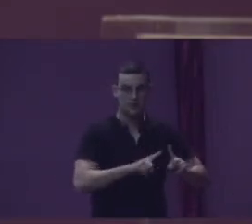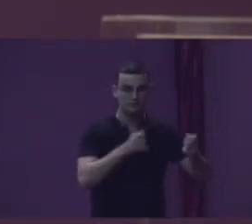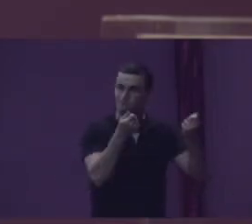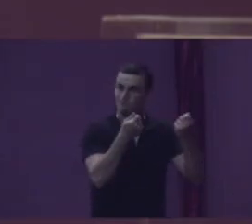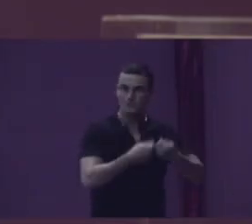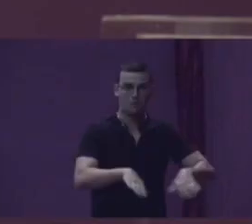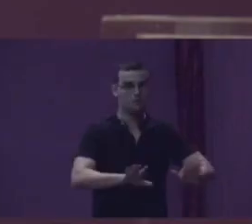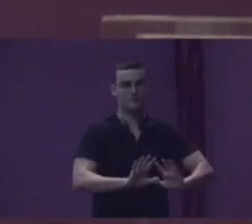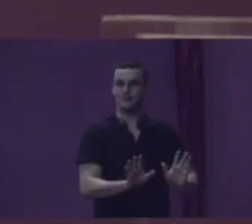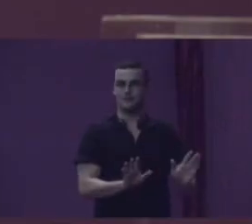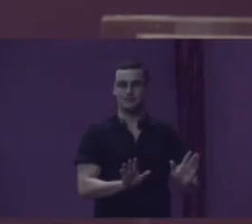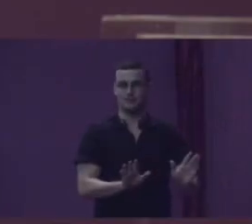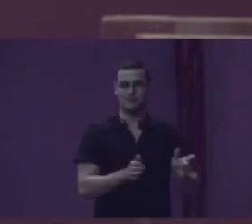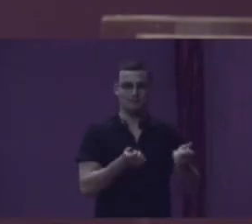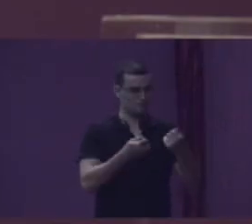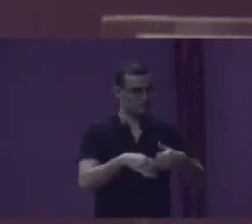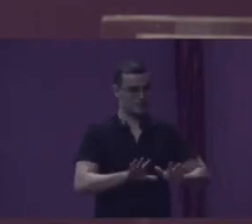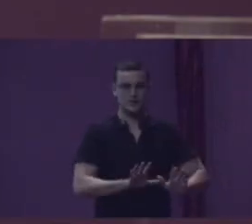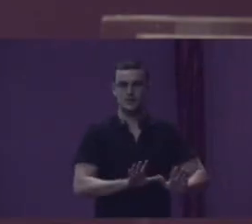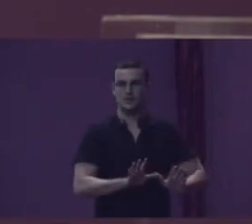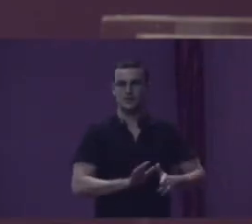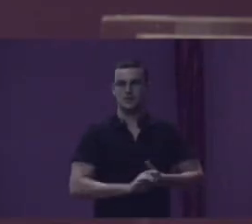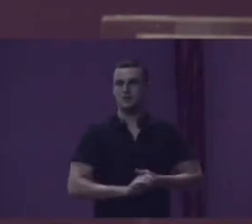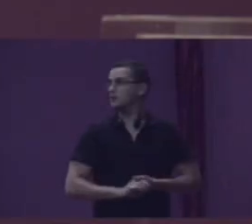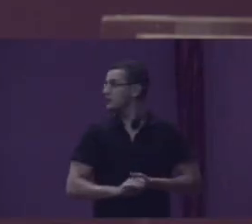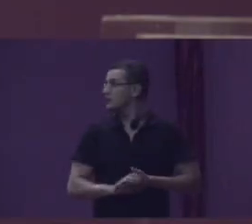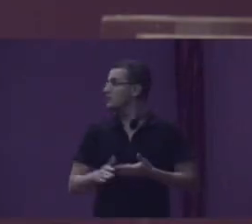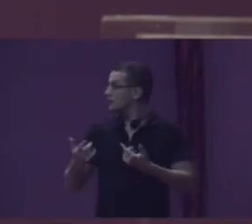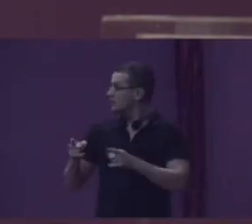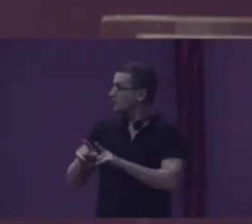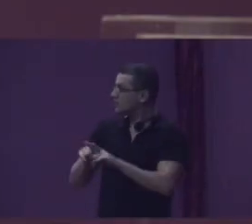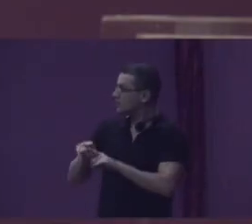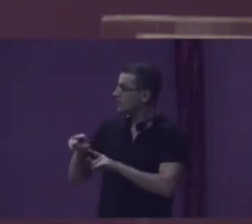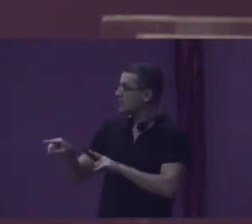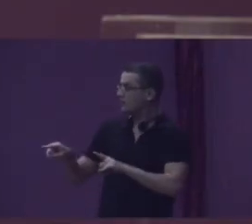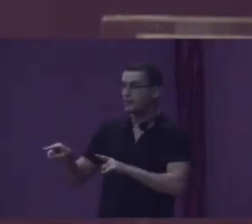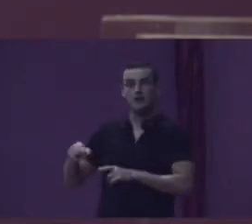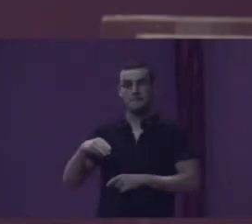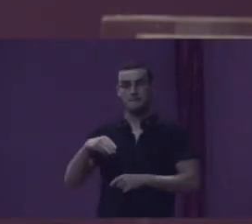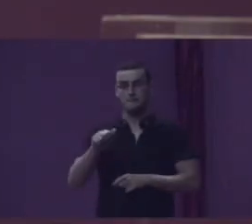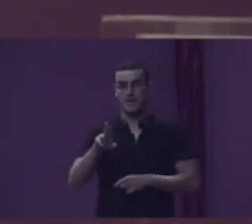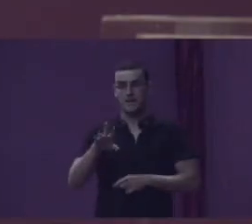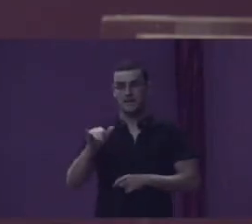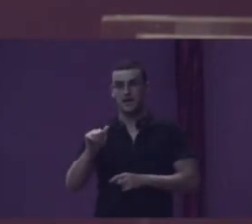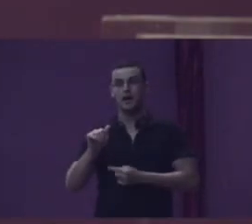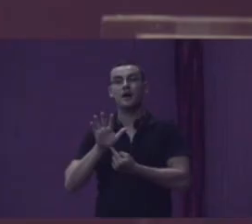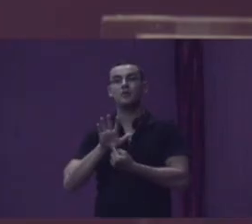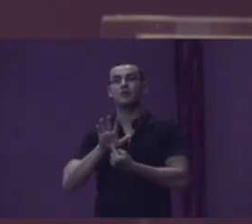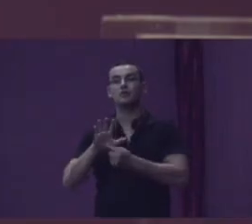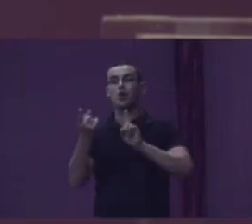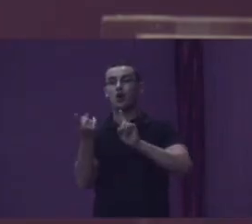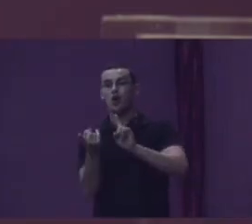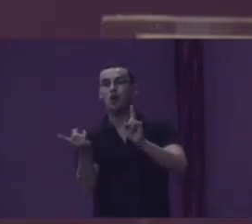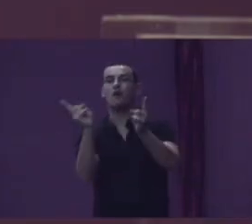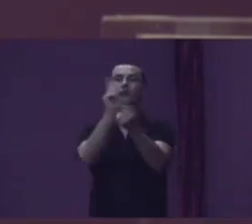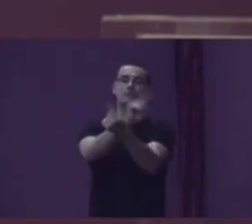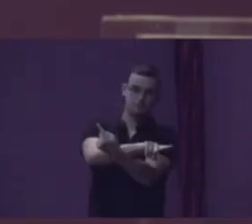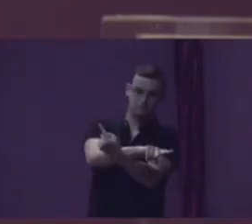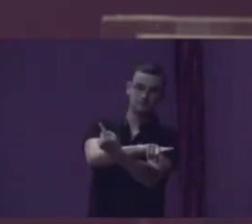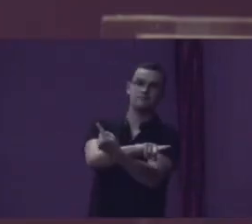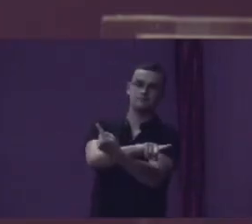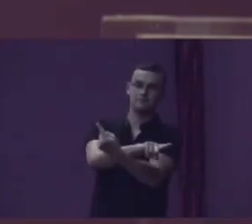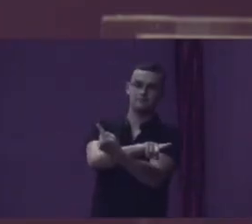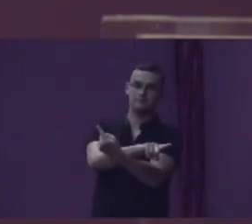tem essa noção, como agora a Maria mostrou a inverso, que temos uma avaliação de risco